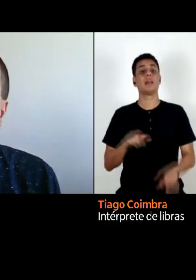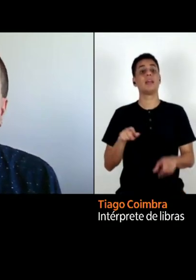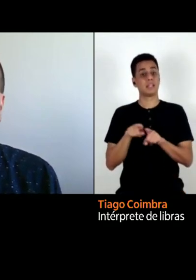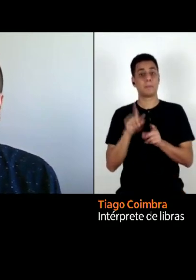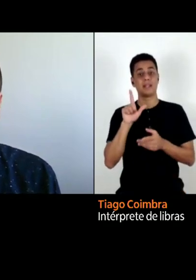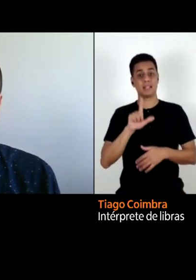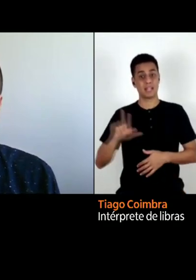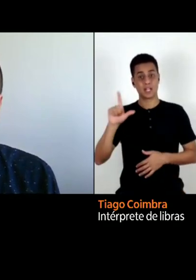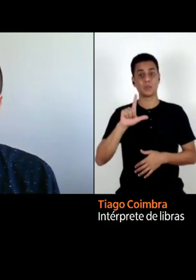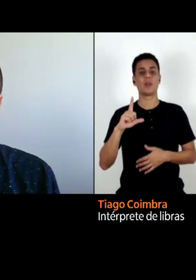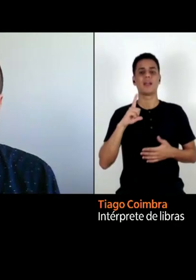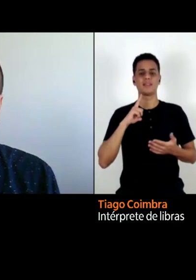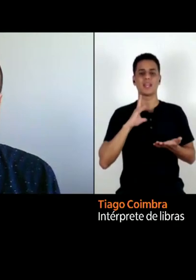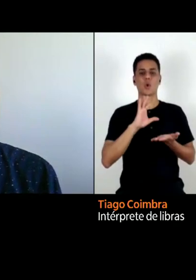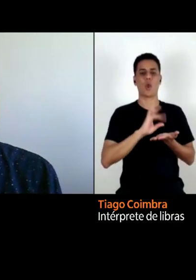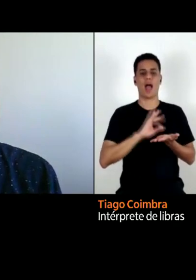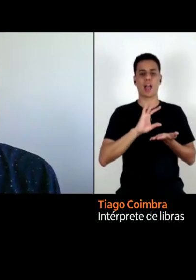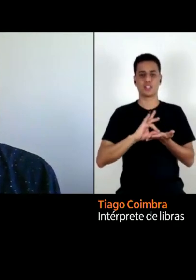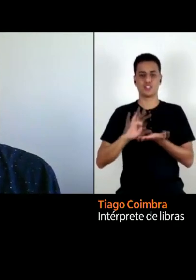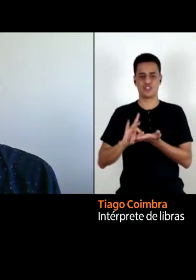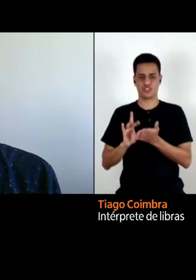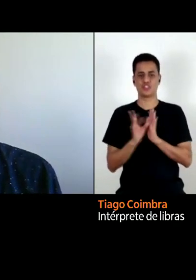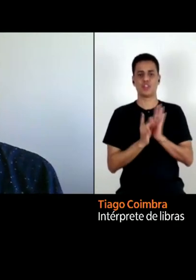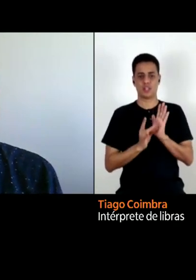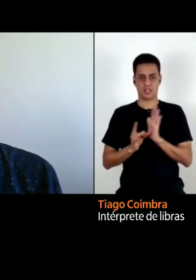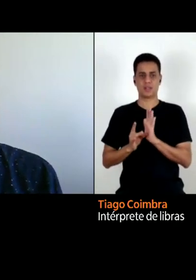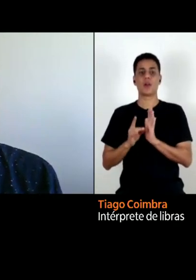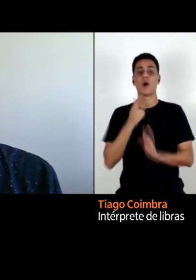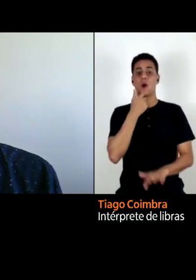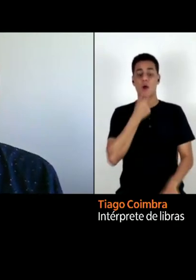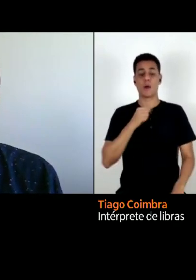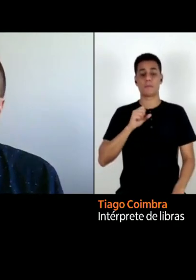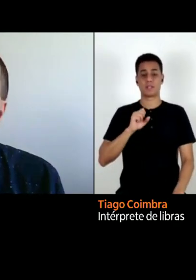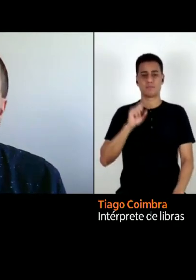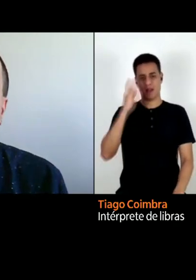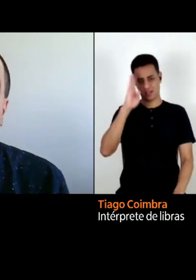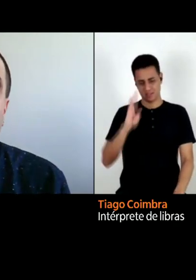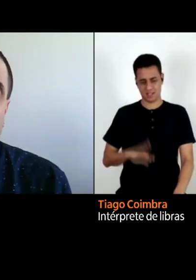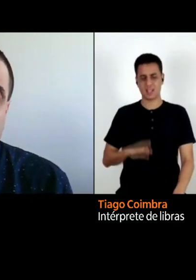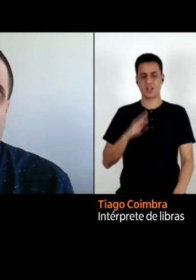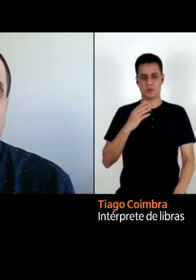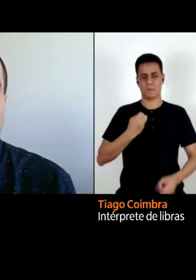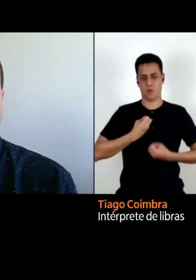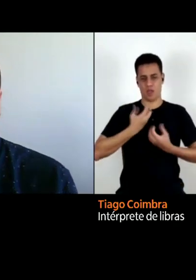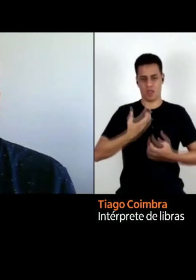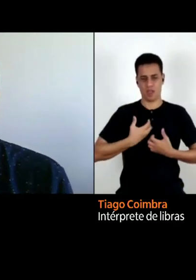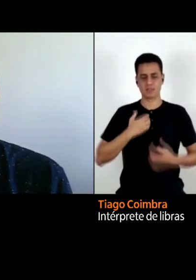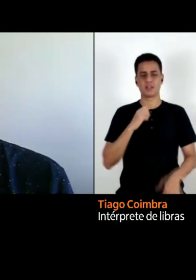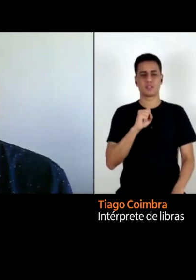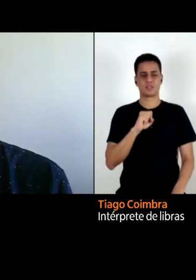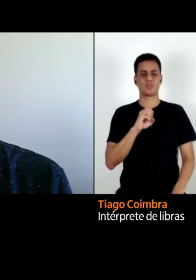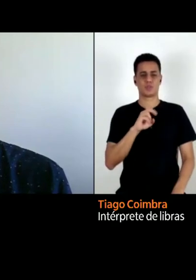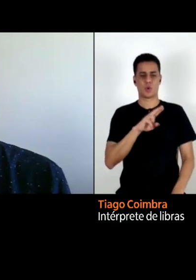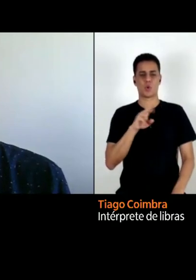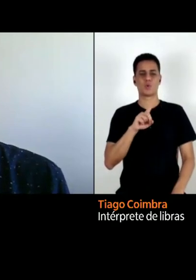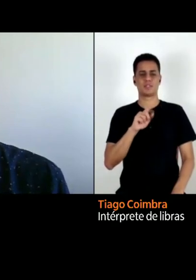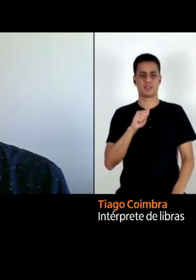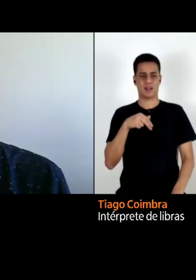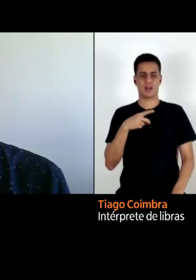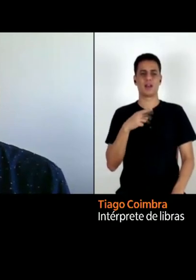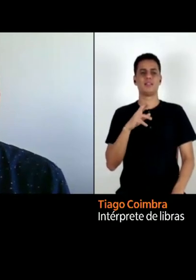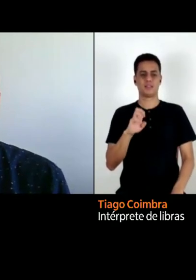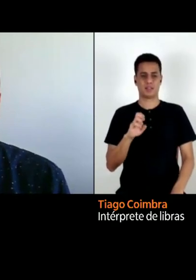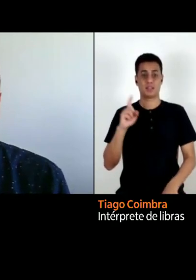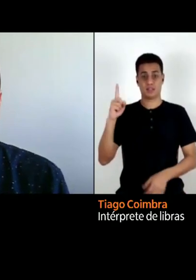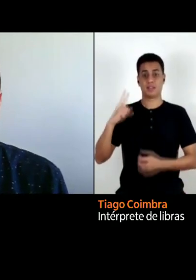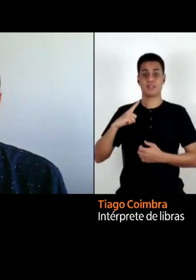no revolucionário poeta brasileiro Sousa Andrade, no episódio O Inferno de Owl Street, do longo poema